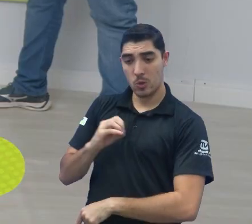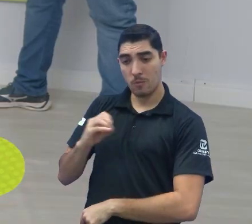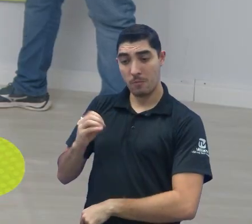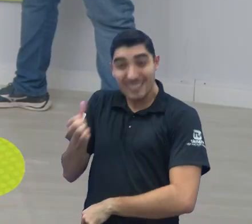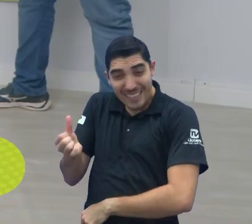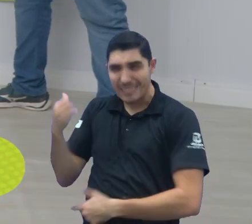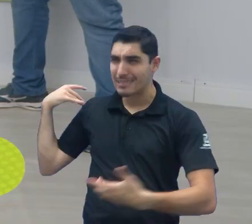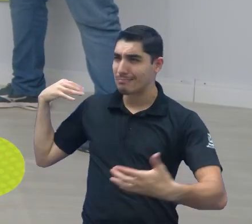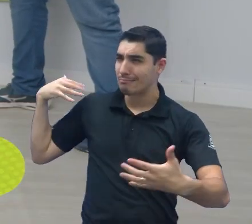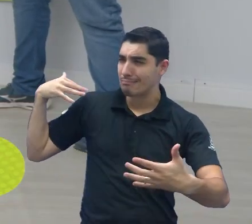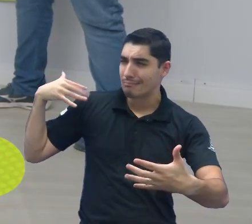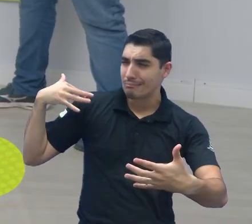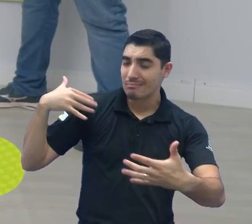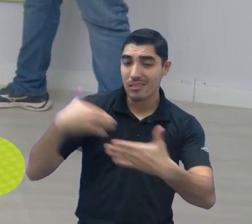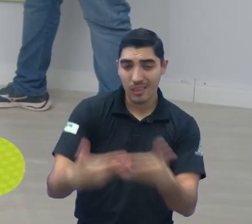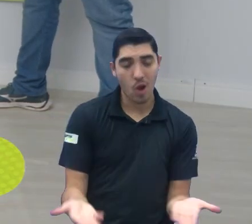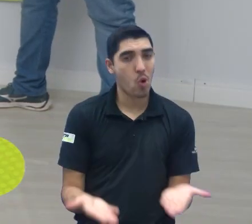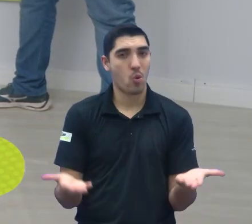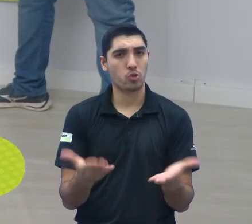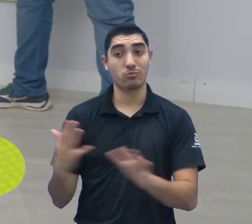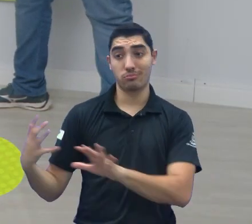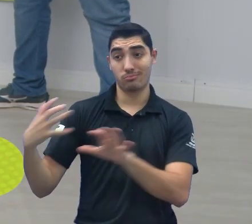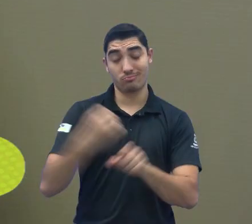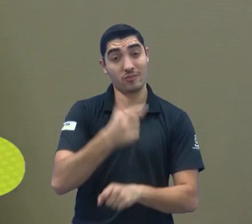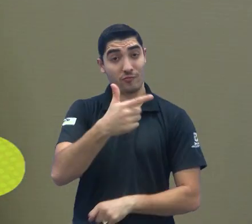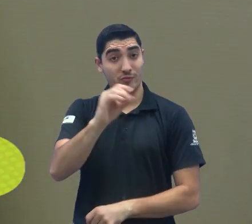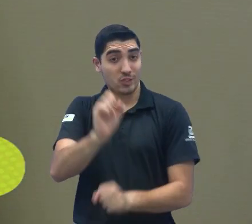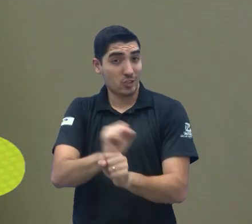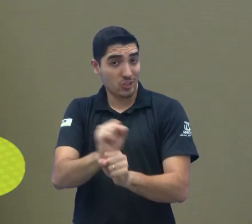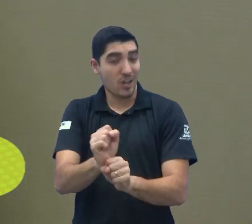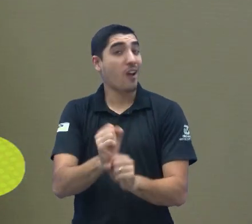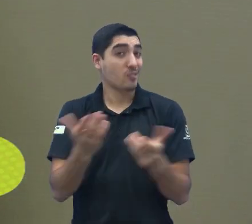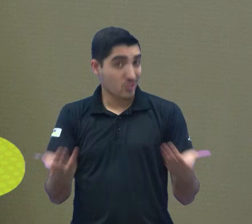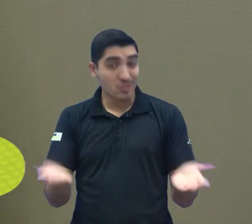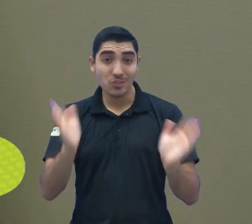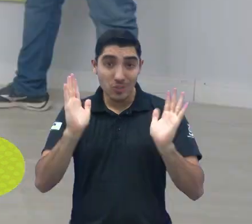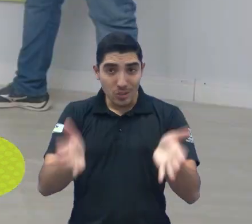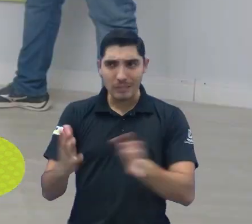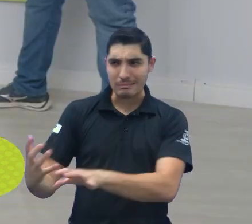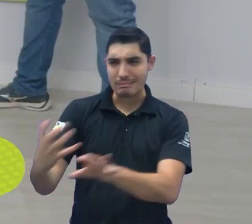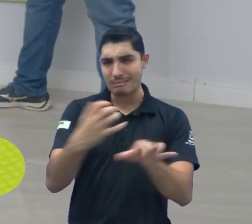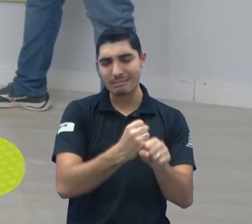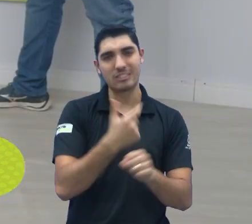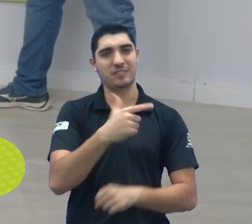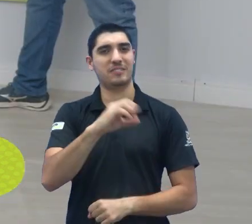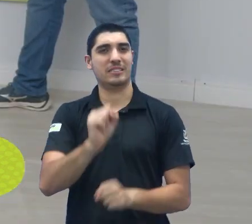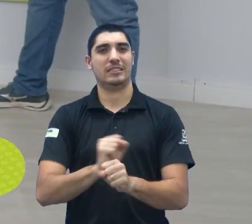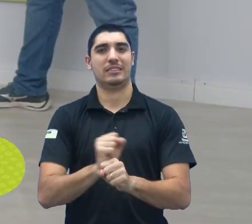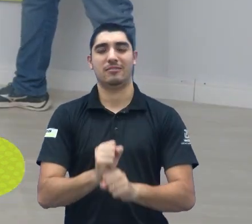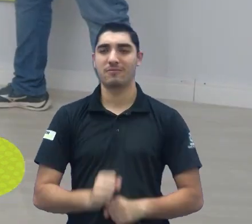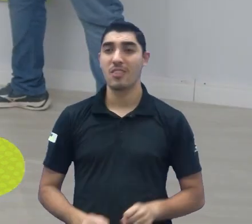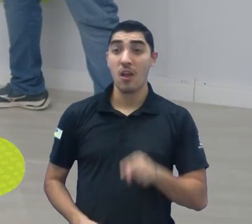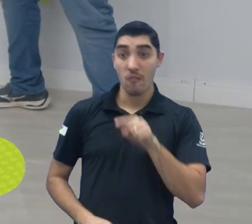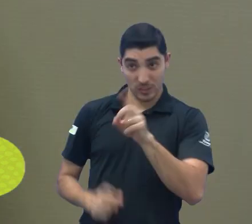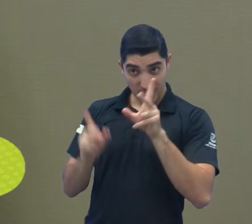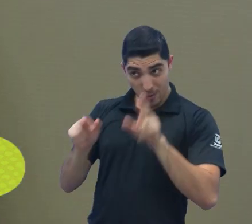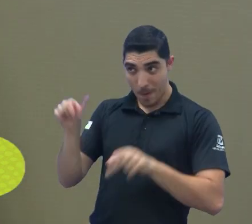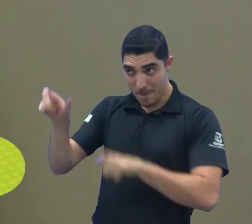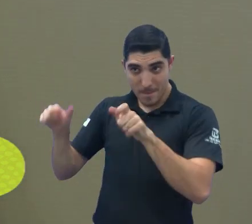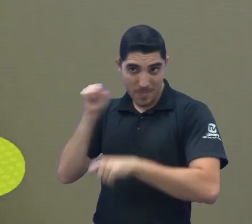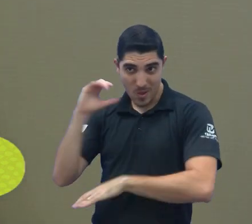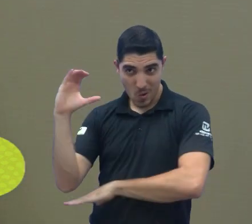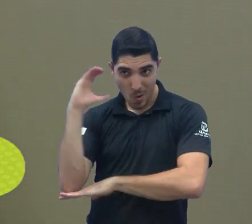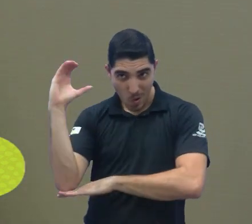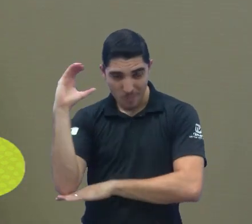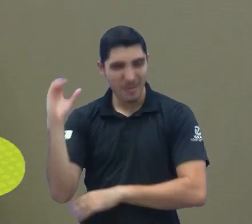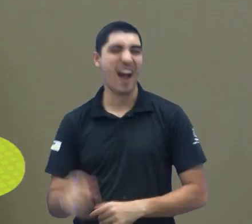Em vários, já fui árbitra, já fui atleta, então 20 anos aí de basquete. Você jogava igual as colombianas jogavam ou não? Olha, eu queria muito,